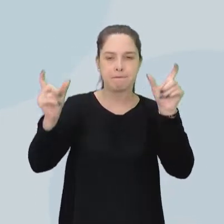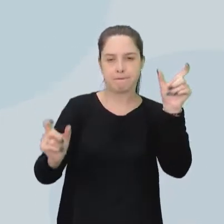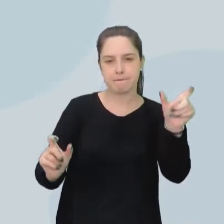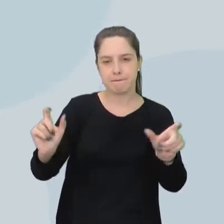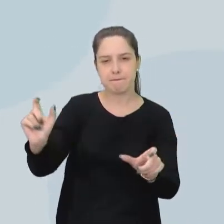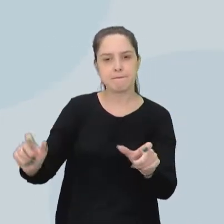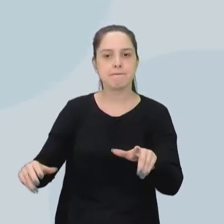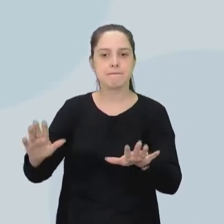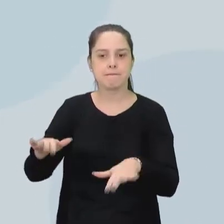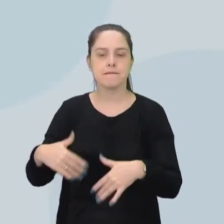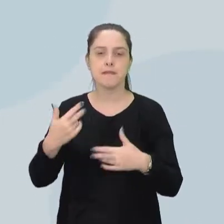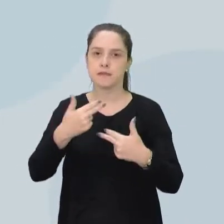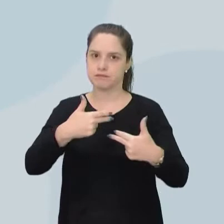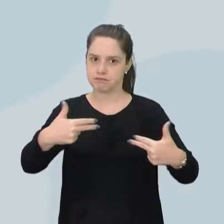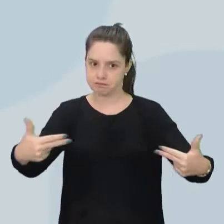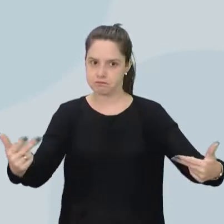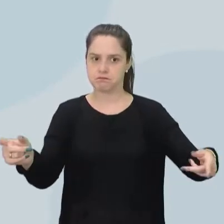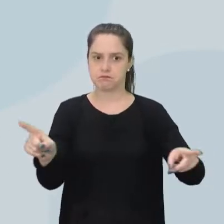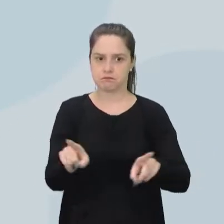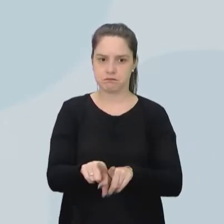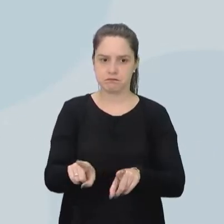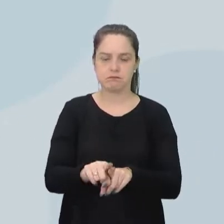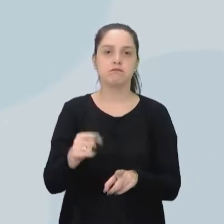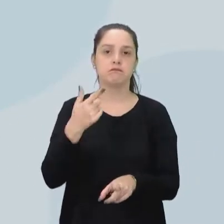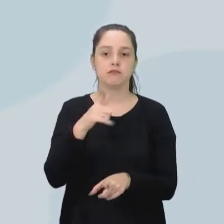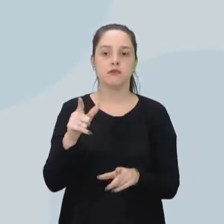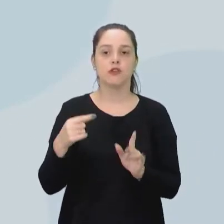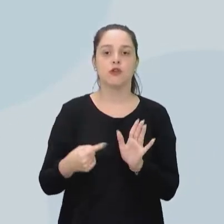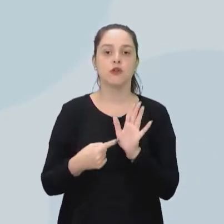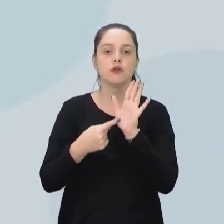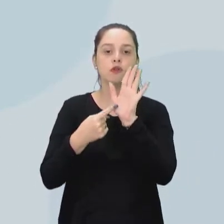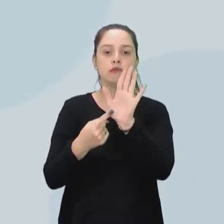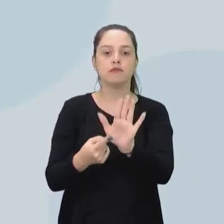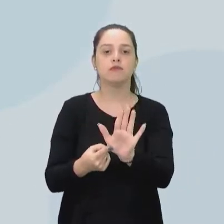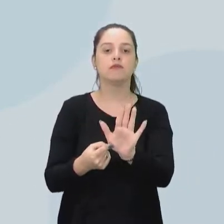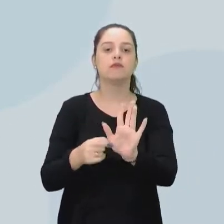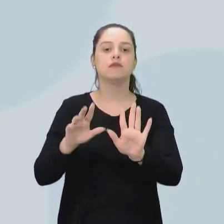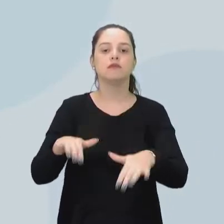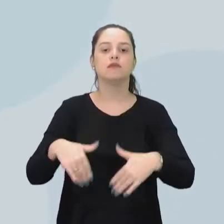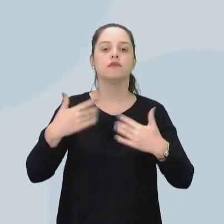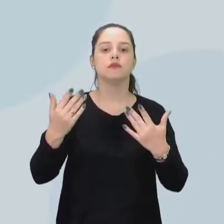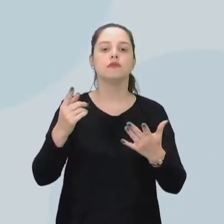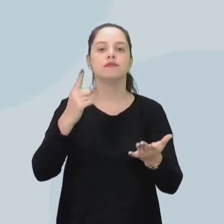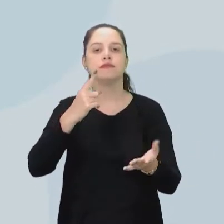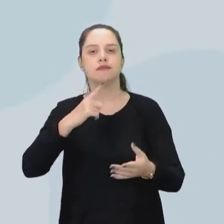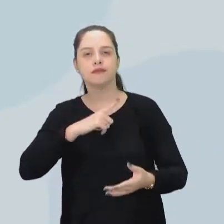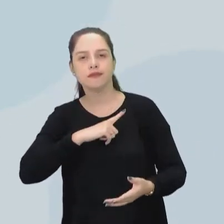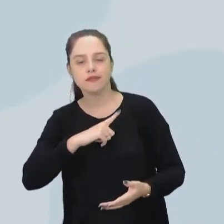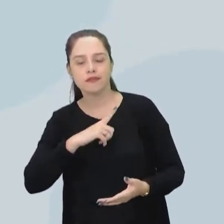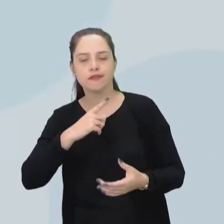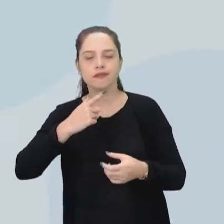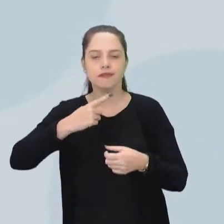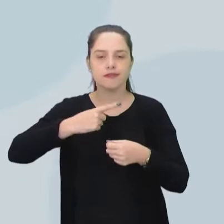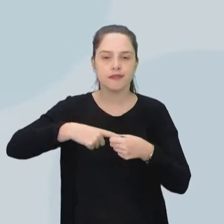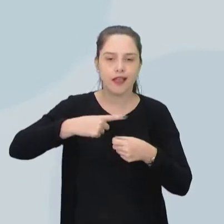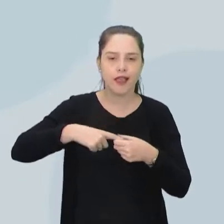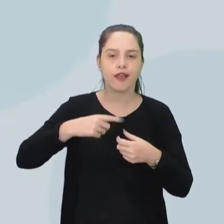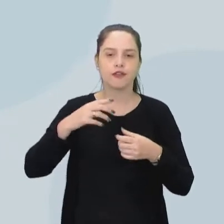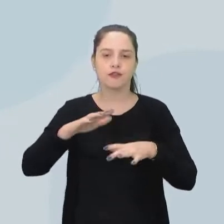e sedentárias, entre outras, e oposições dicotômicas, cidade e campo,